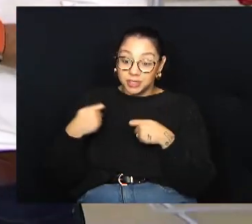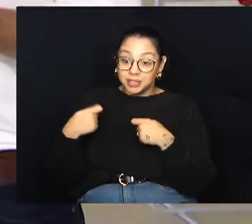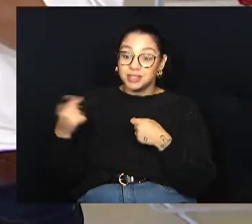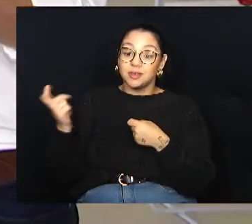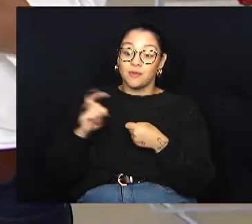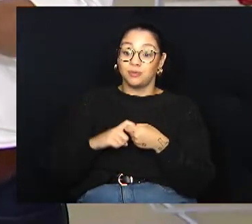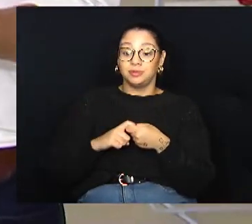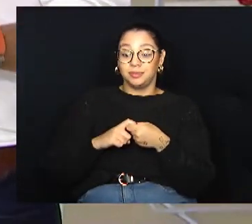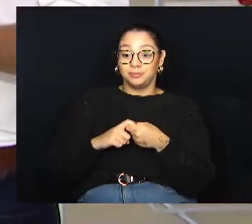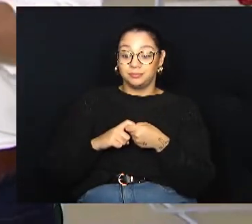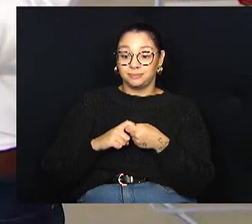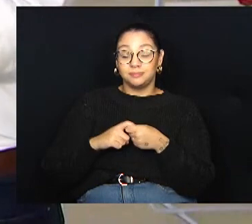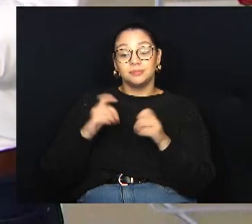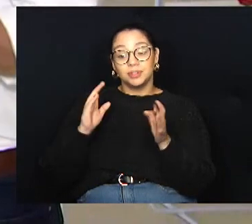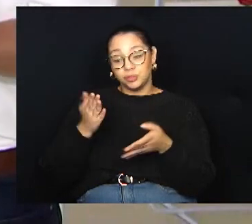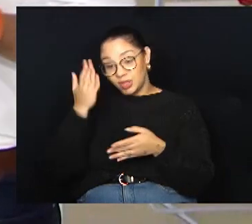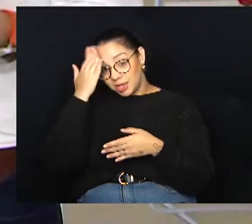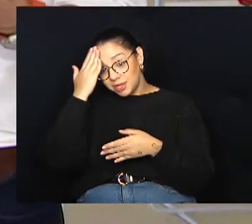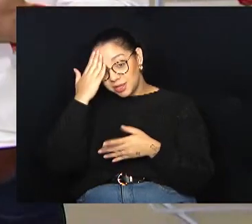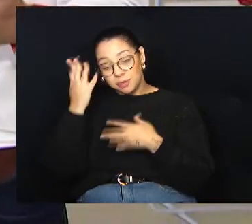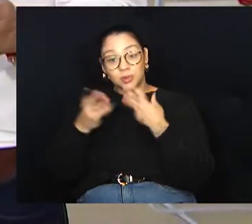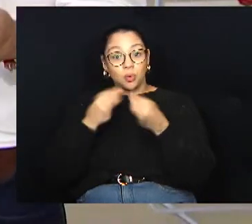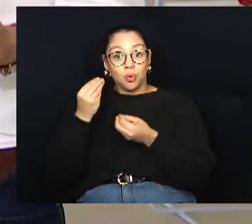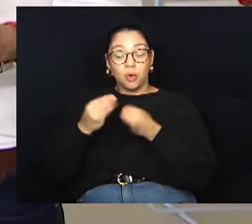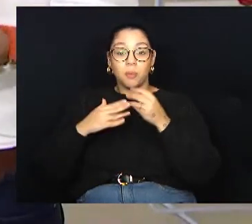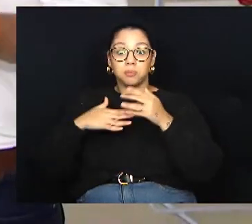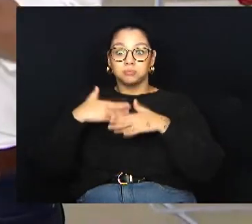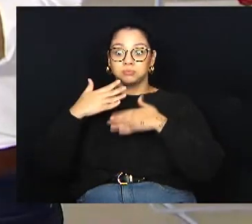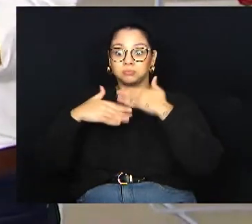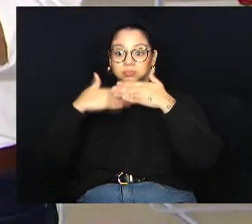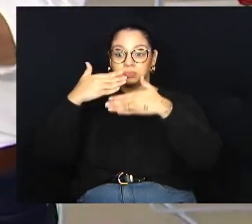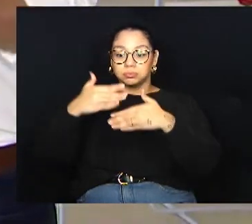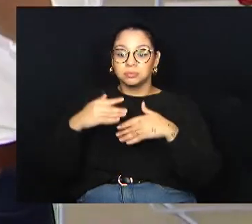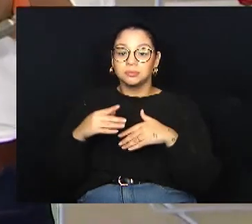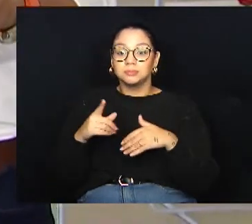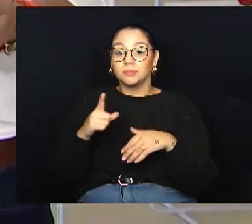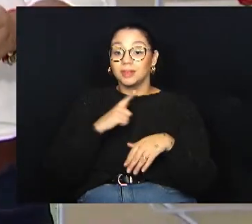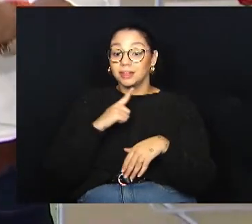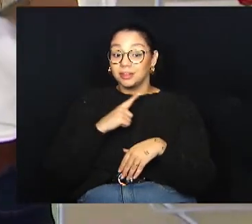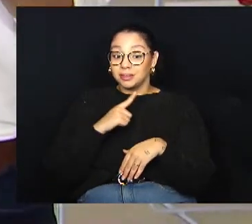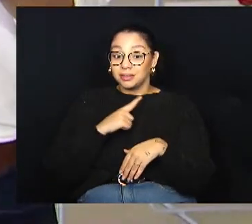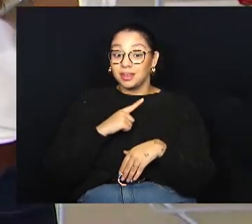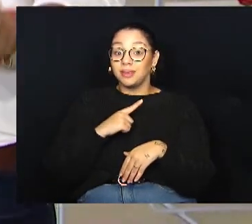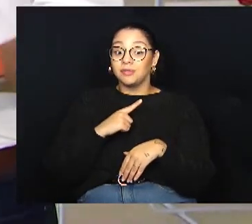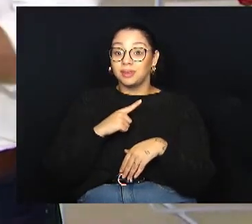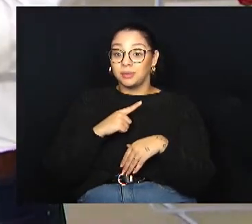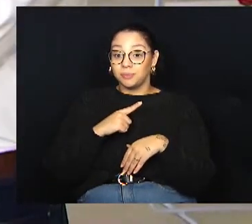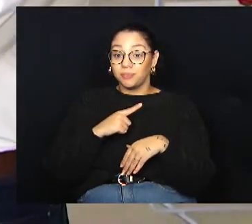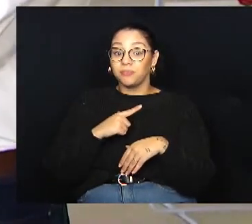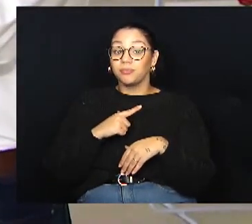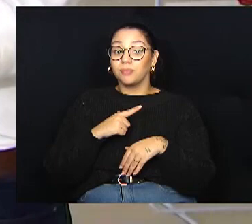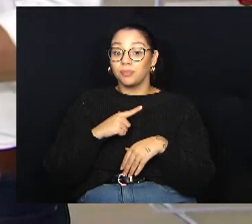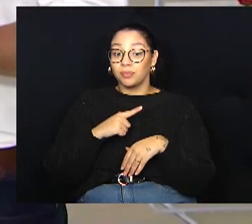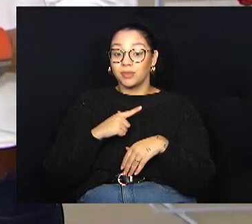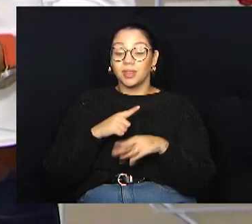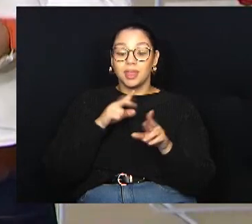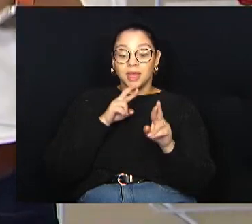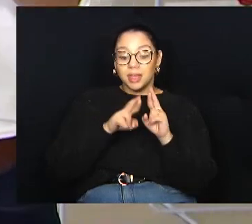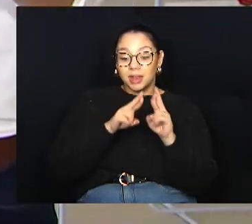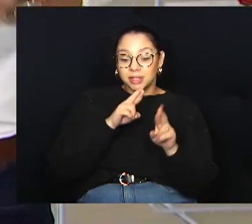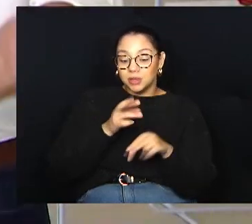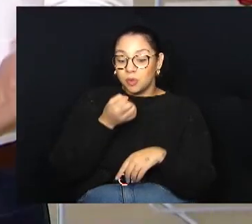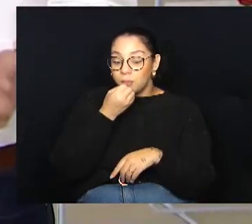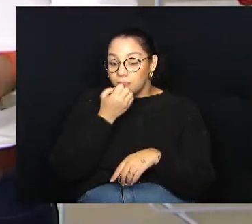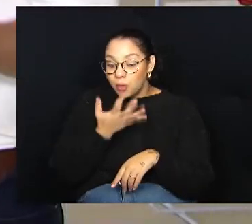quanto a gente cresceu, o quanto a nossa formação se dá muitas vezes pelas boas relações,